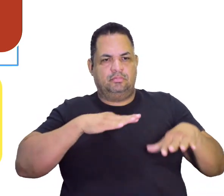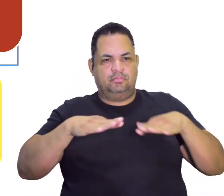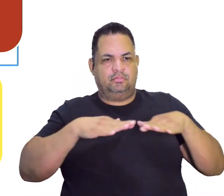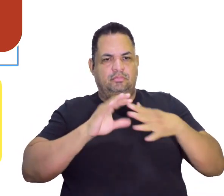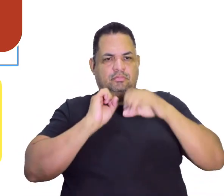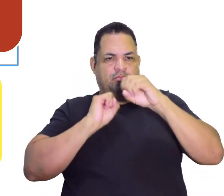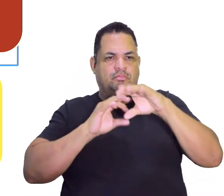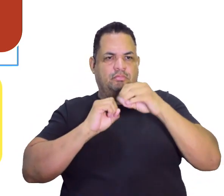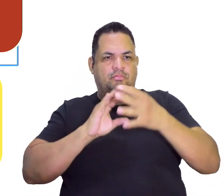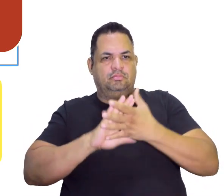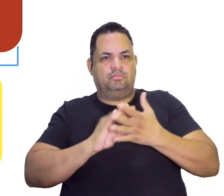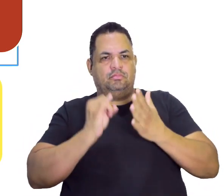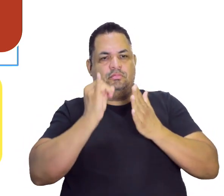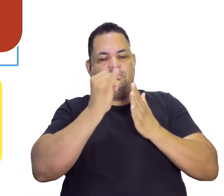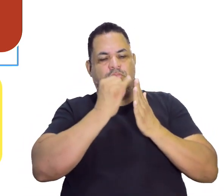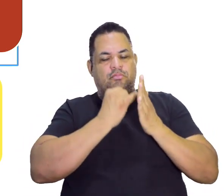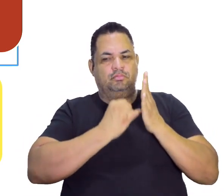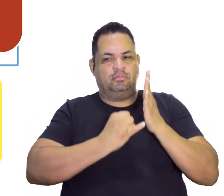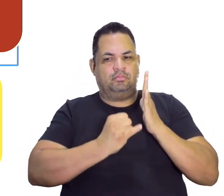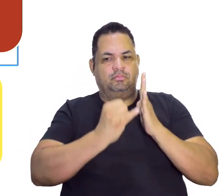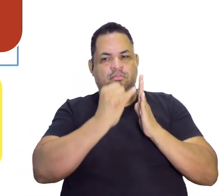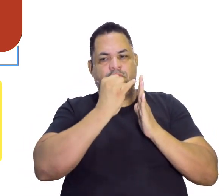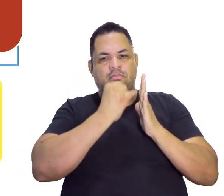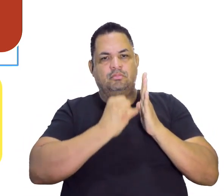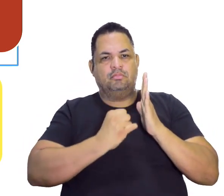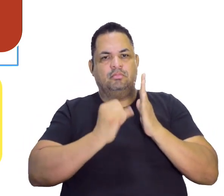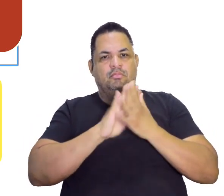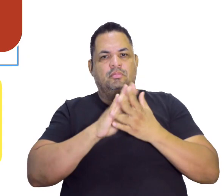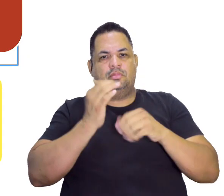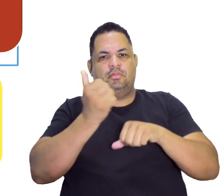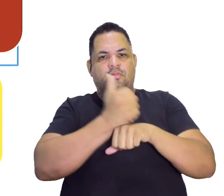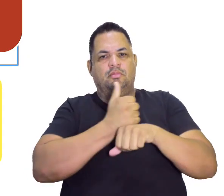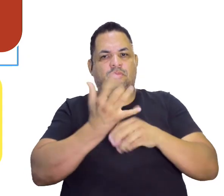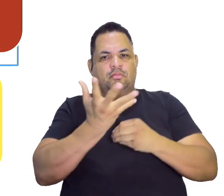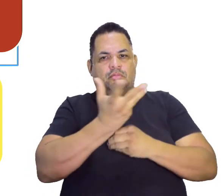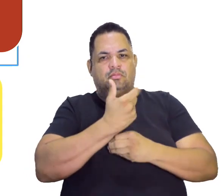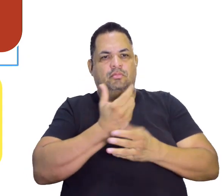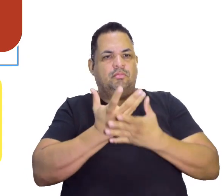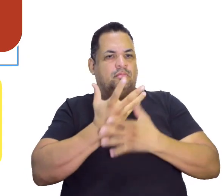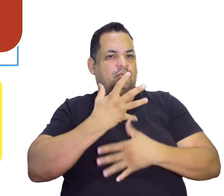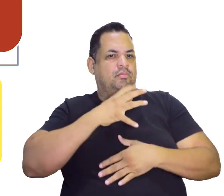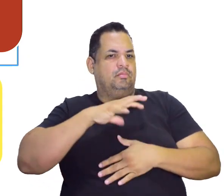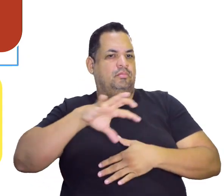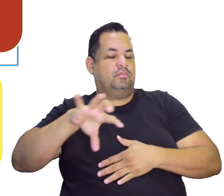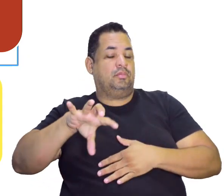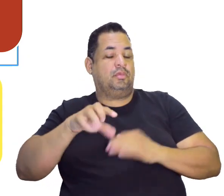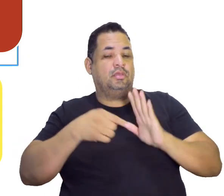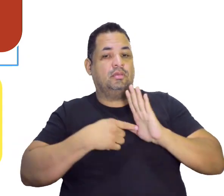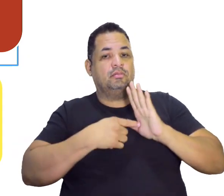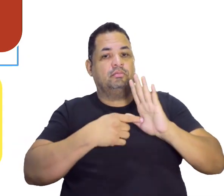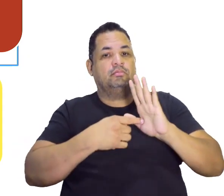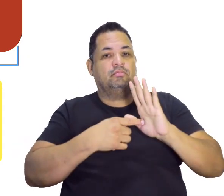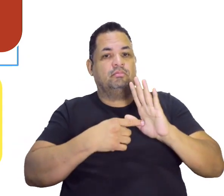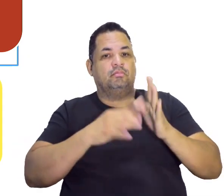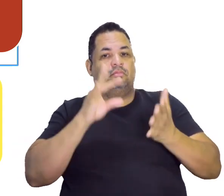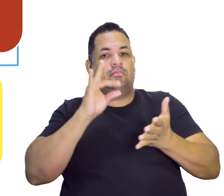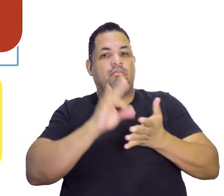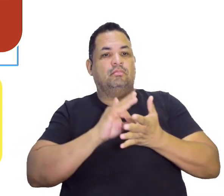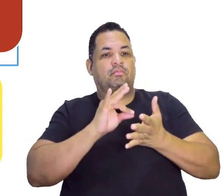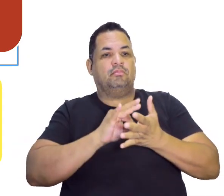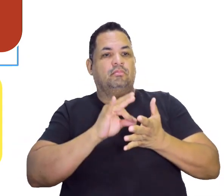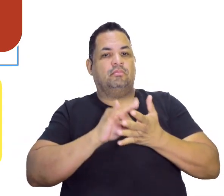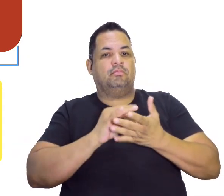primeiro foi o impressionismo. No impressionismo, os artistas não querem apenas representar